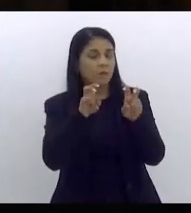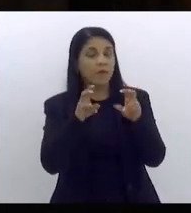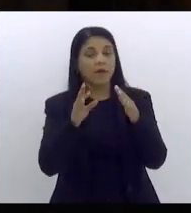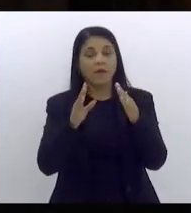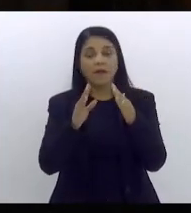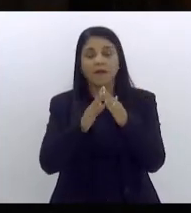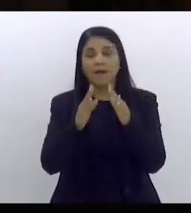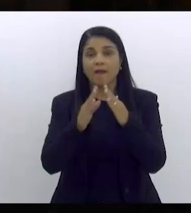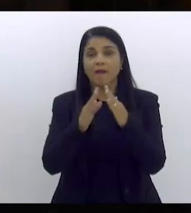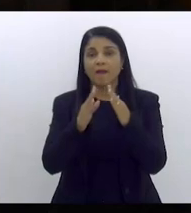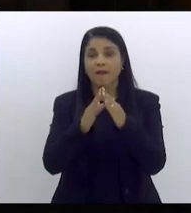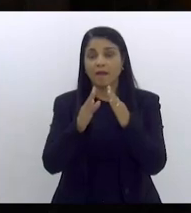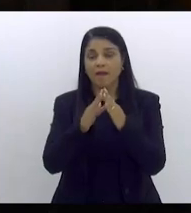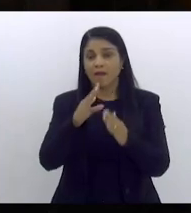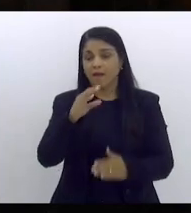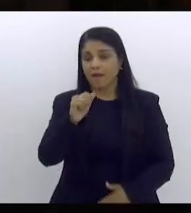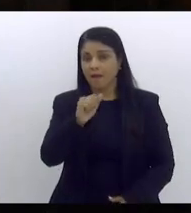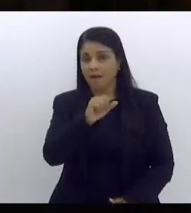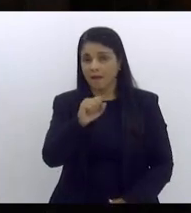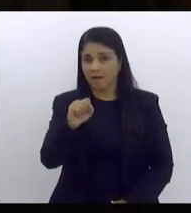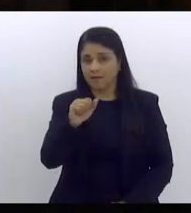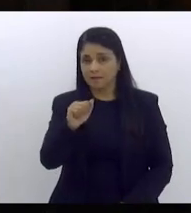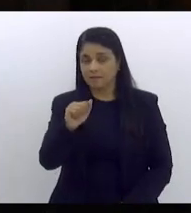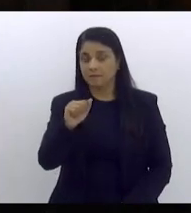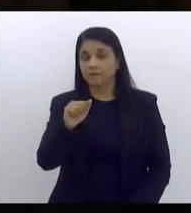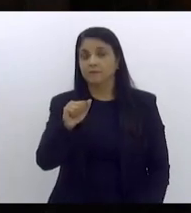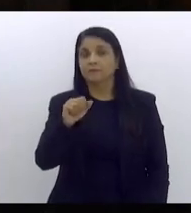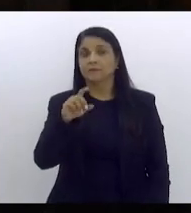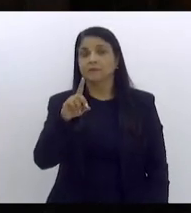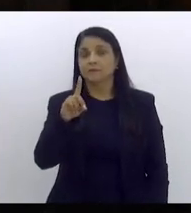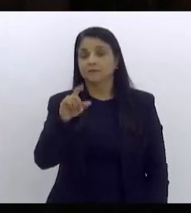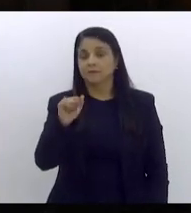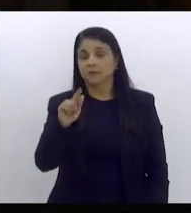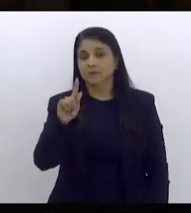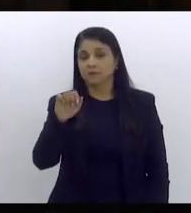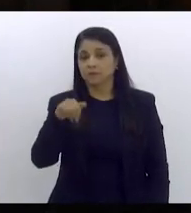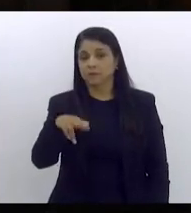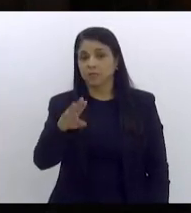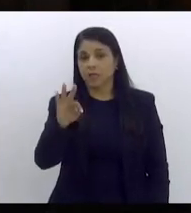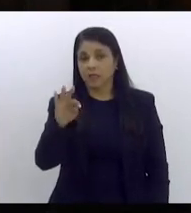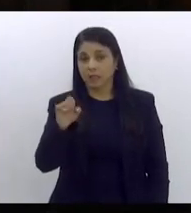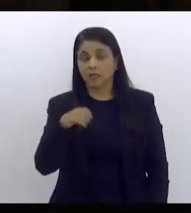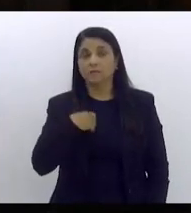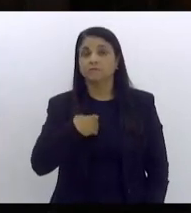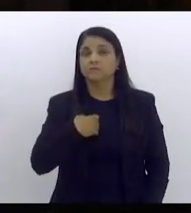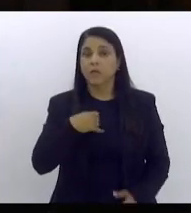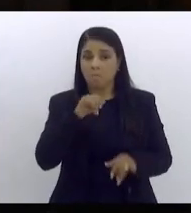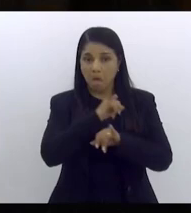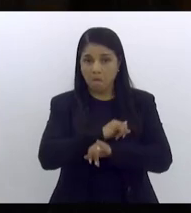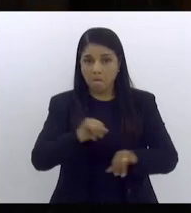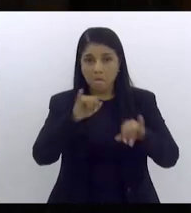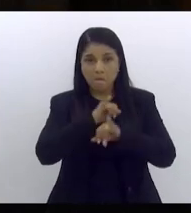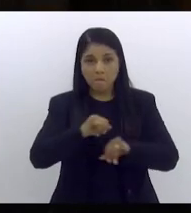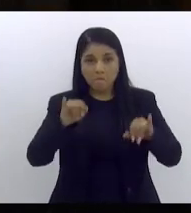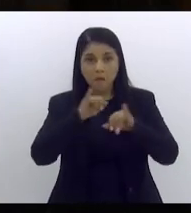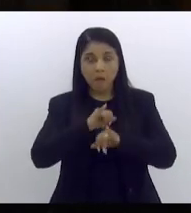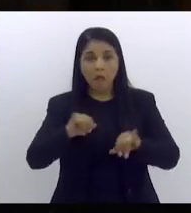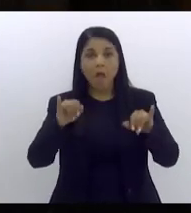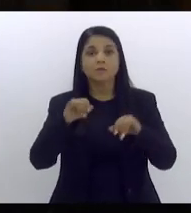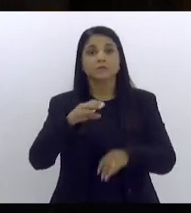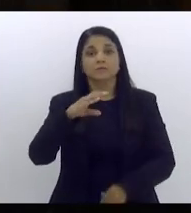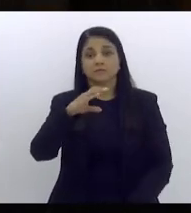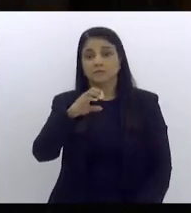da Gente. Casa da Gente. Está no escândalo da CEPERJ. Casa da Gente é um dos programas do escândalo da